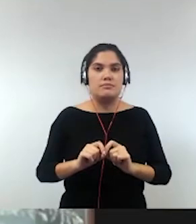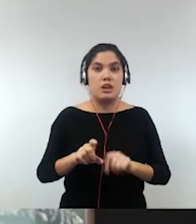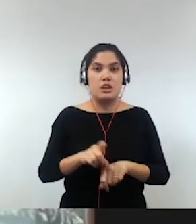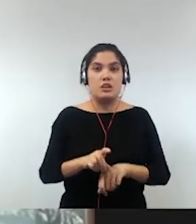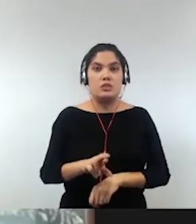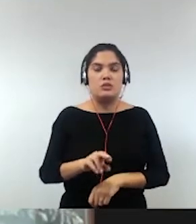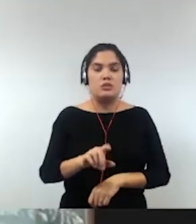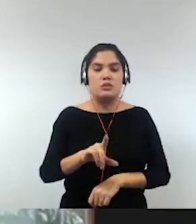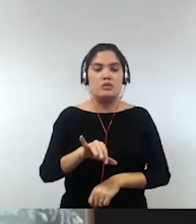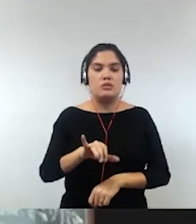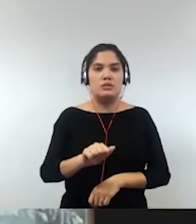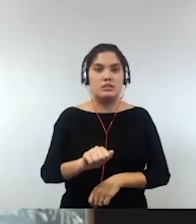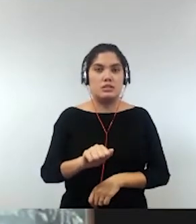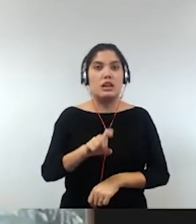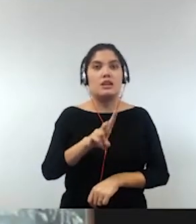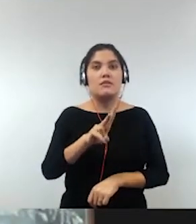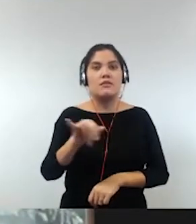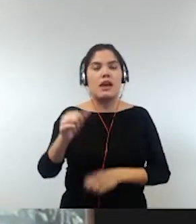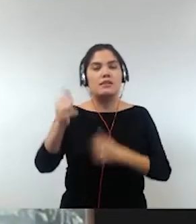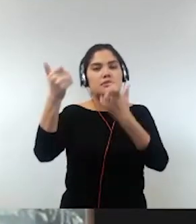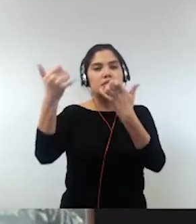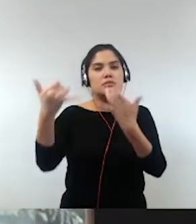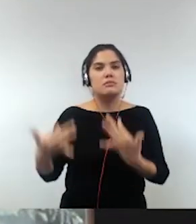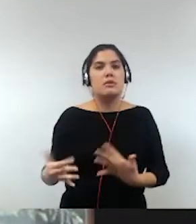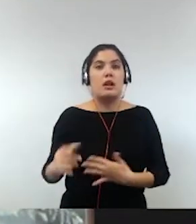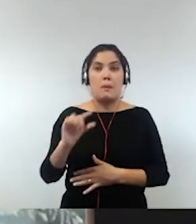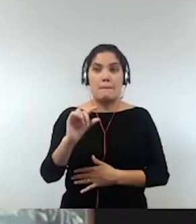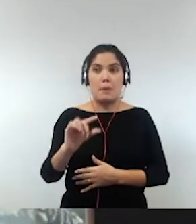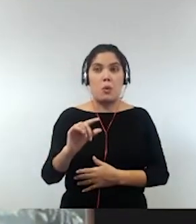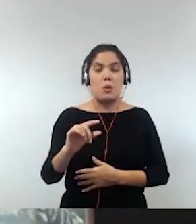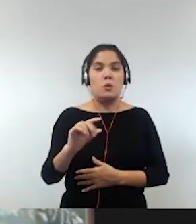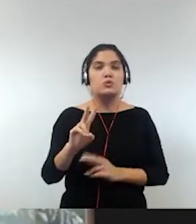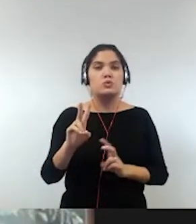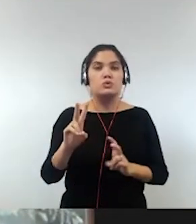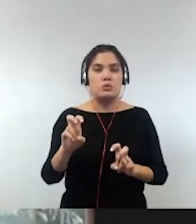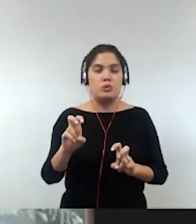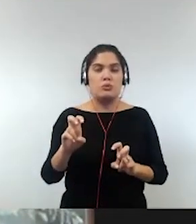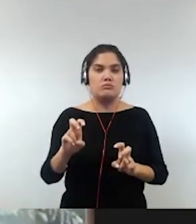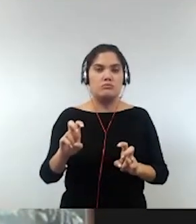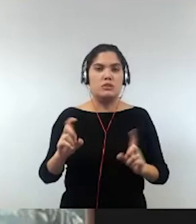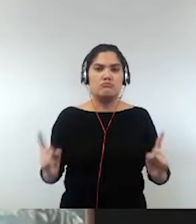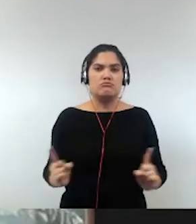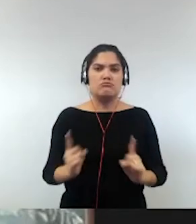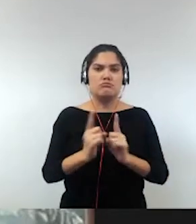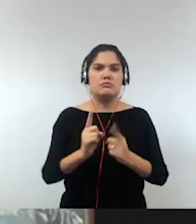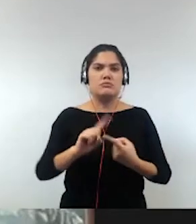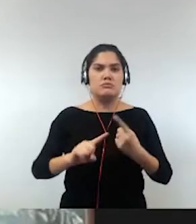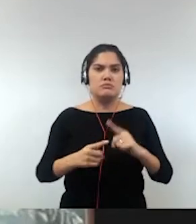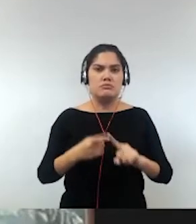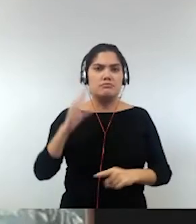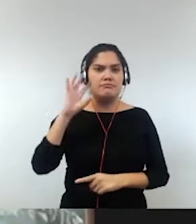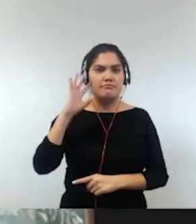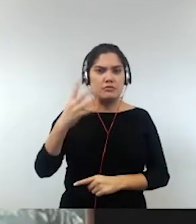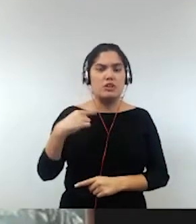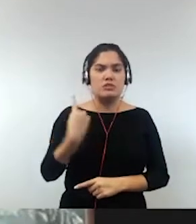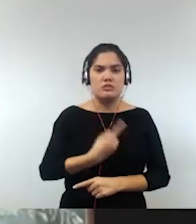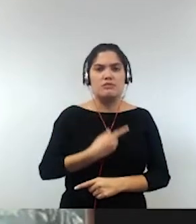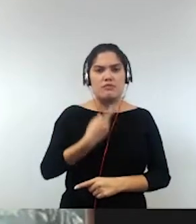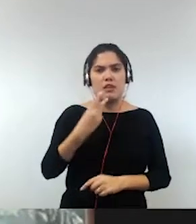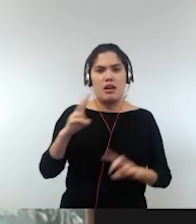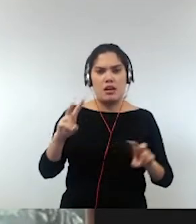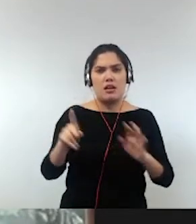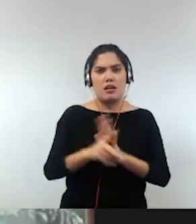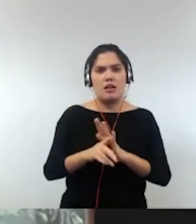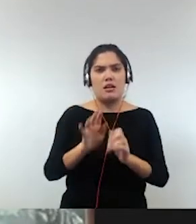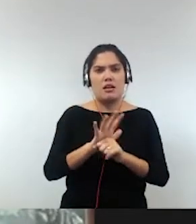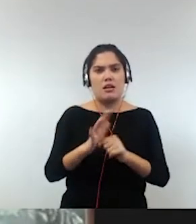doutora Lúcia, que vai nos falar um pouco sobre autocomposição, né? O termo é muito amplo, a gente fala em autocomposição e pandemia, a